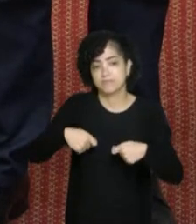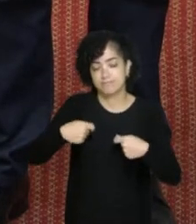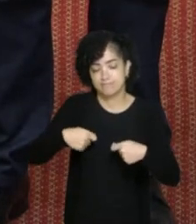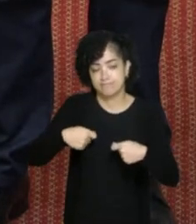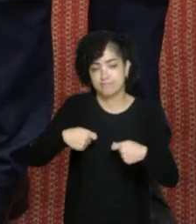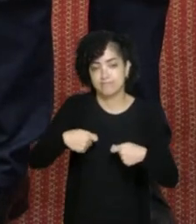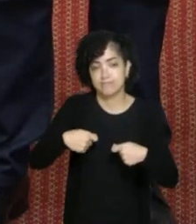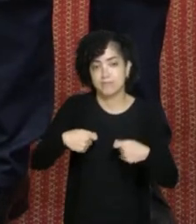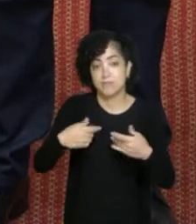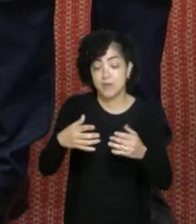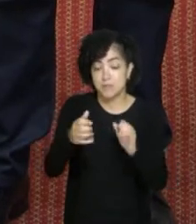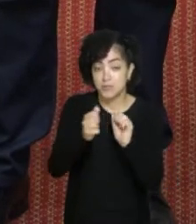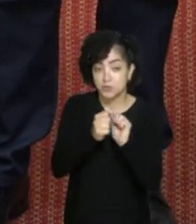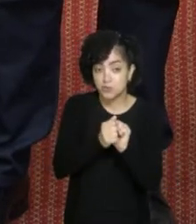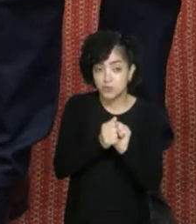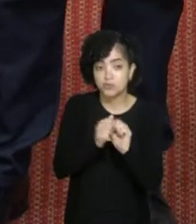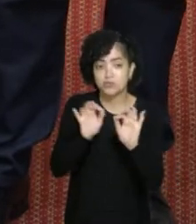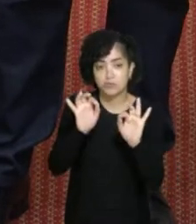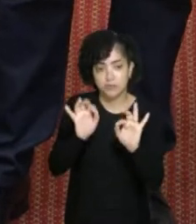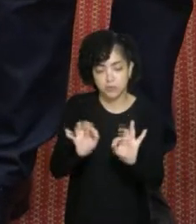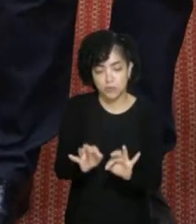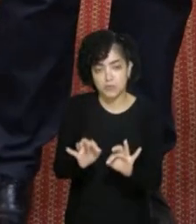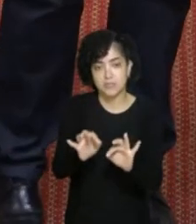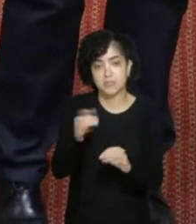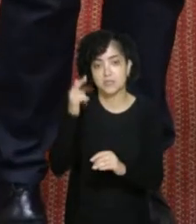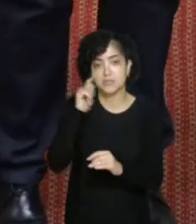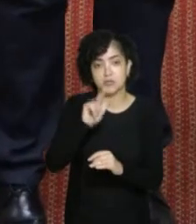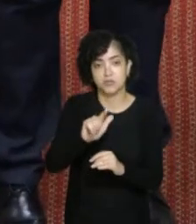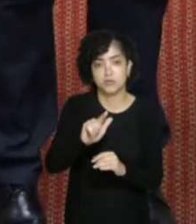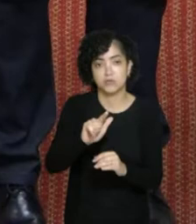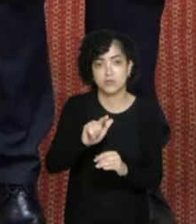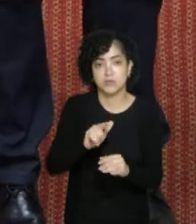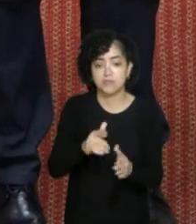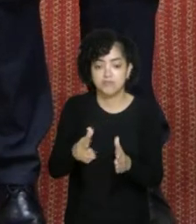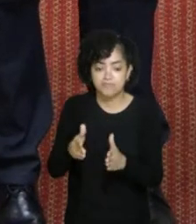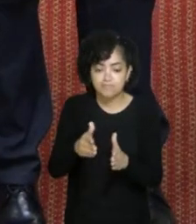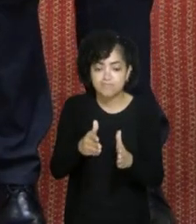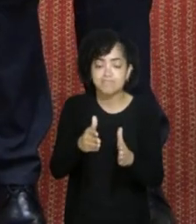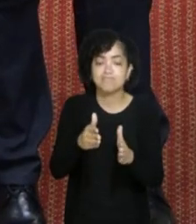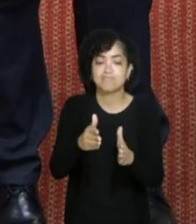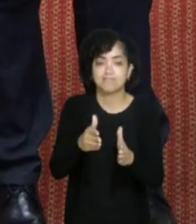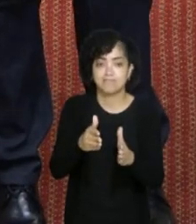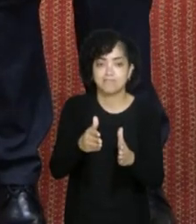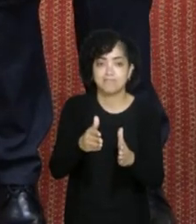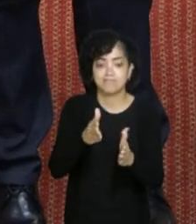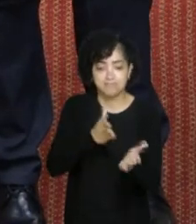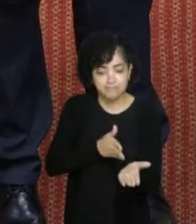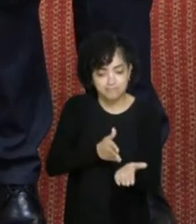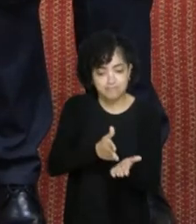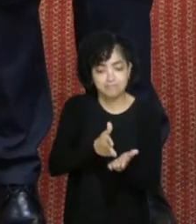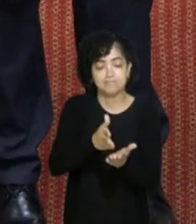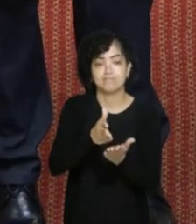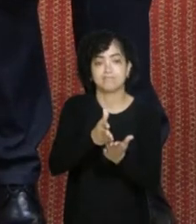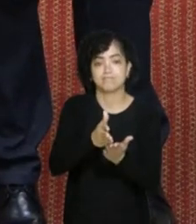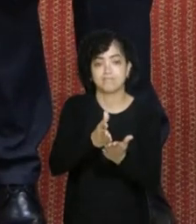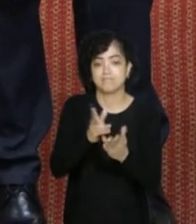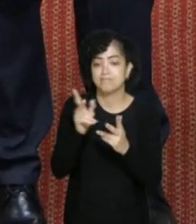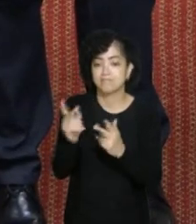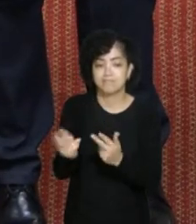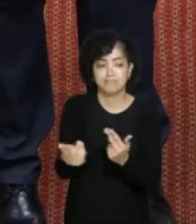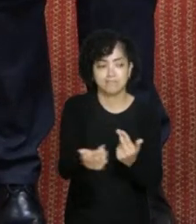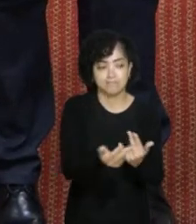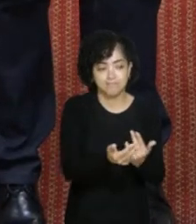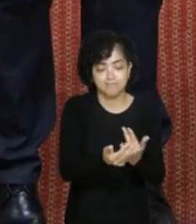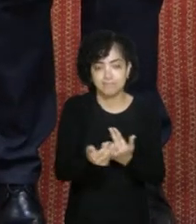certeza juntos seremos mais fortes. Percorremos os mesmos caminhos, trilhamos os mesmos municípios